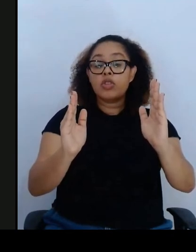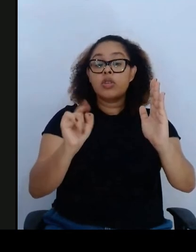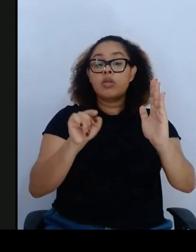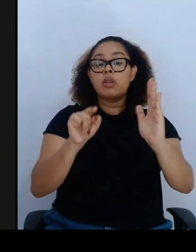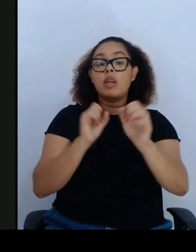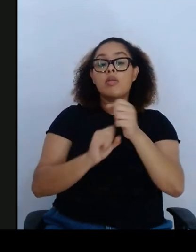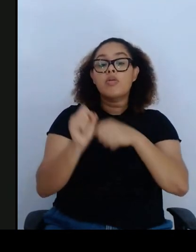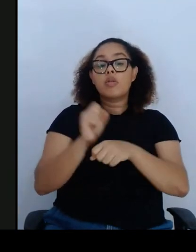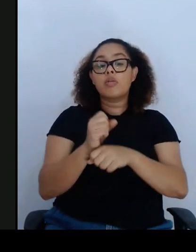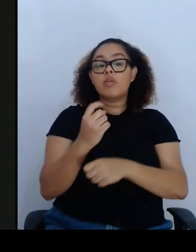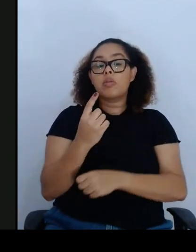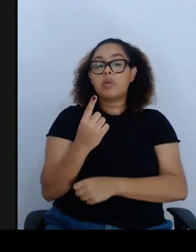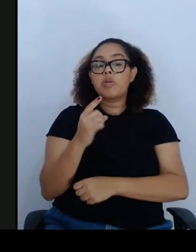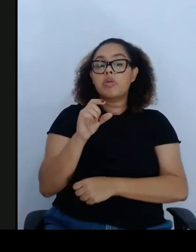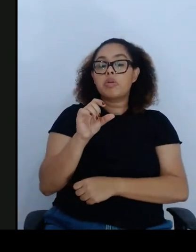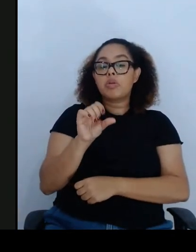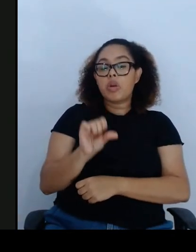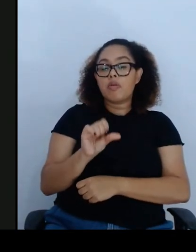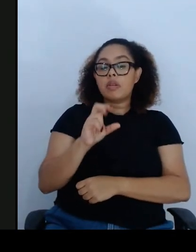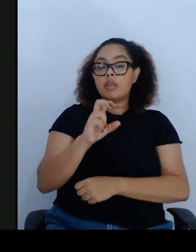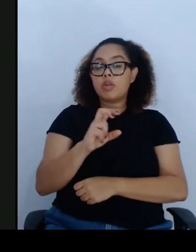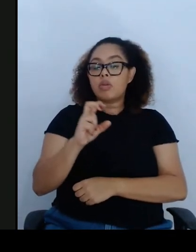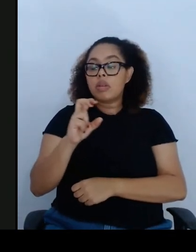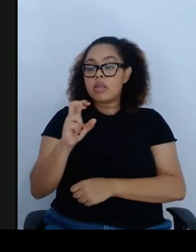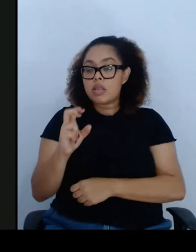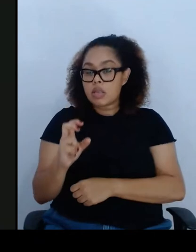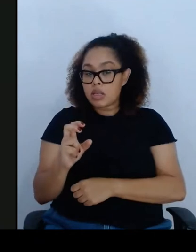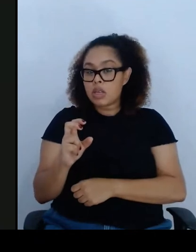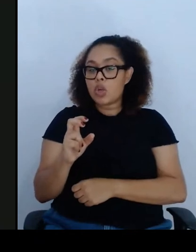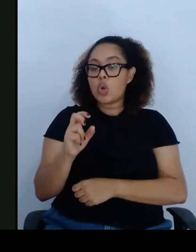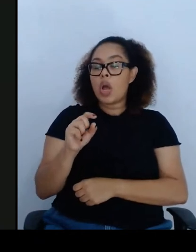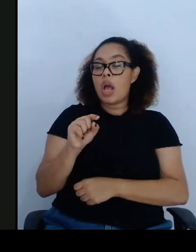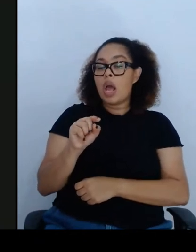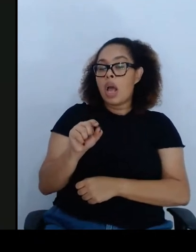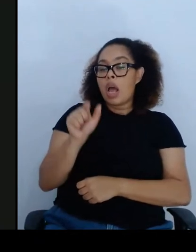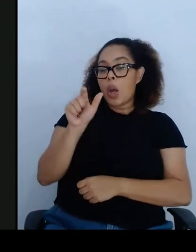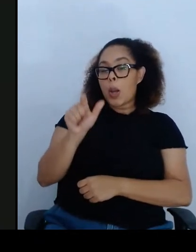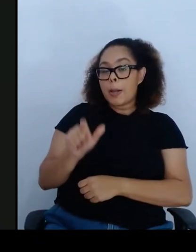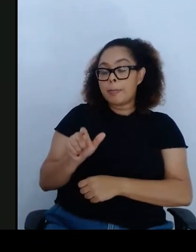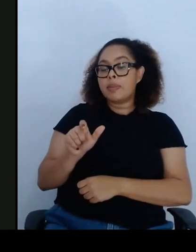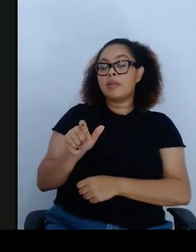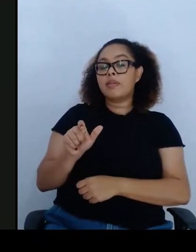1955 certamente por atividade